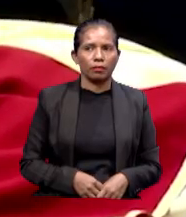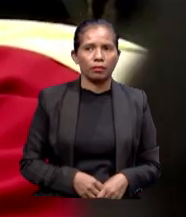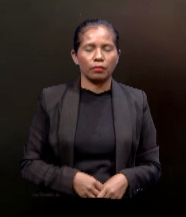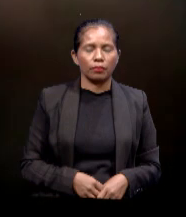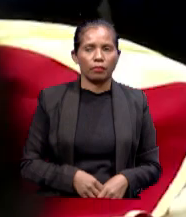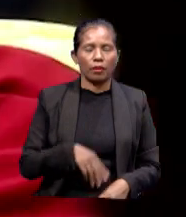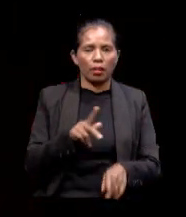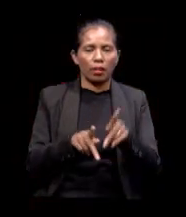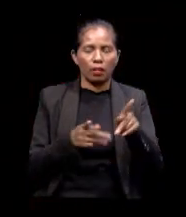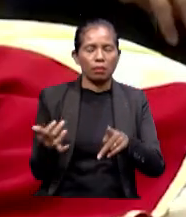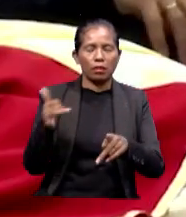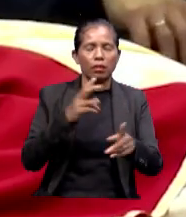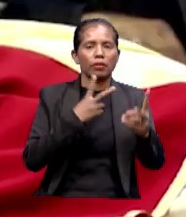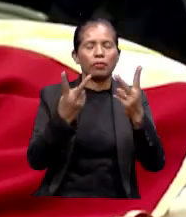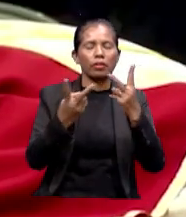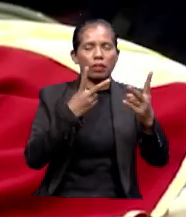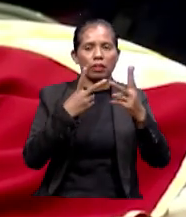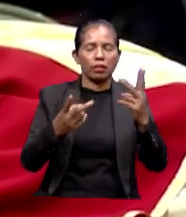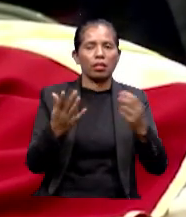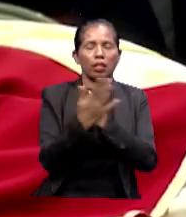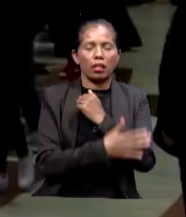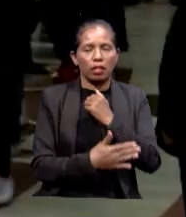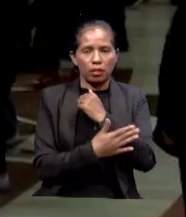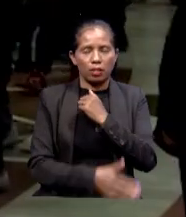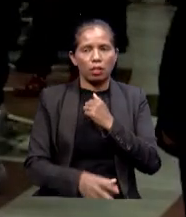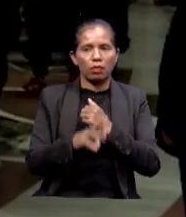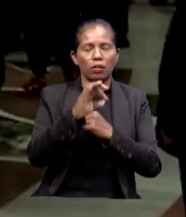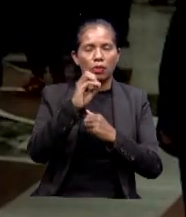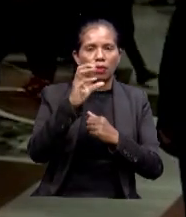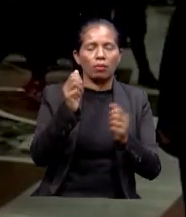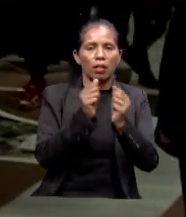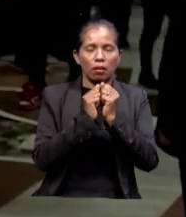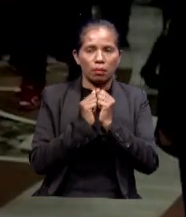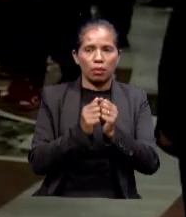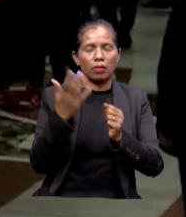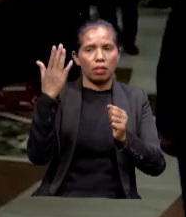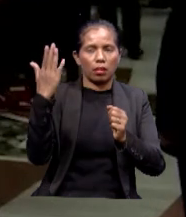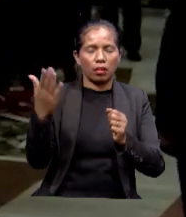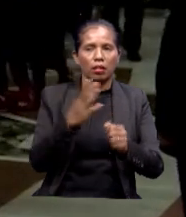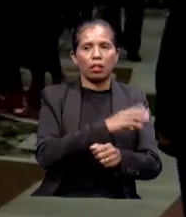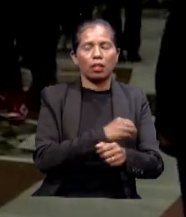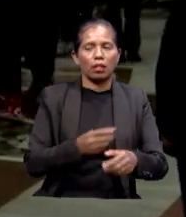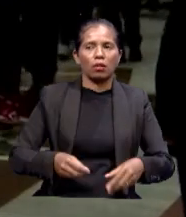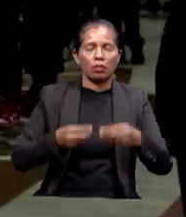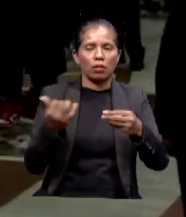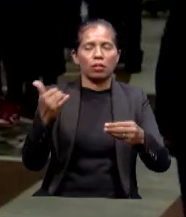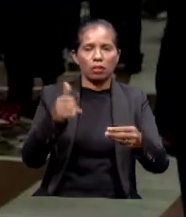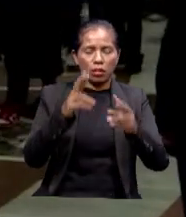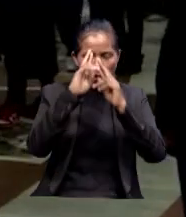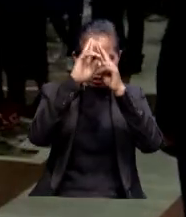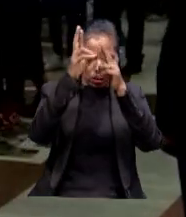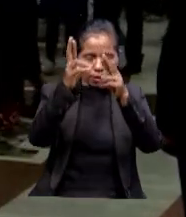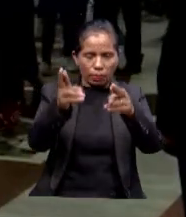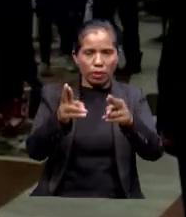Turista Sira visita Roma no Hamuto com Emery um resto em Rússia e Itália e a Basílica São Pedro, presta Sira no respeito para